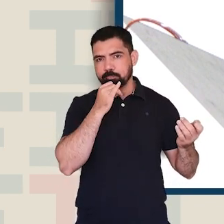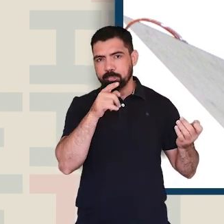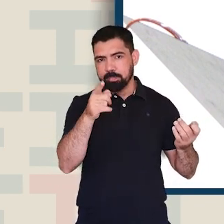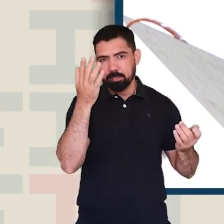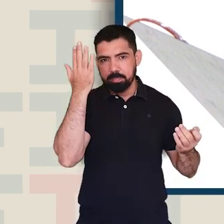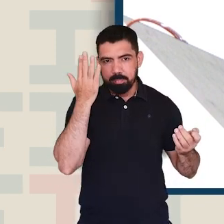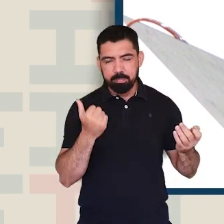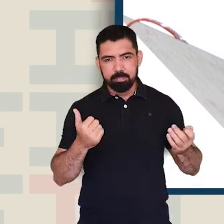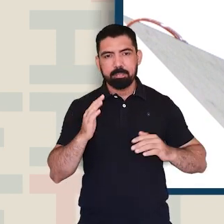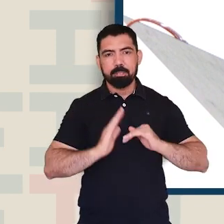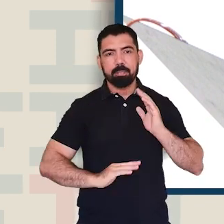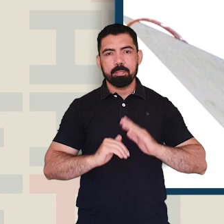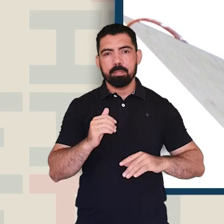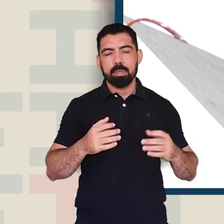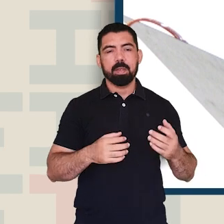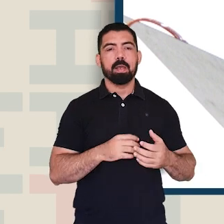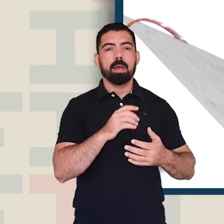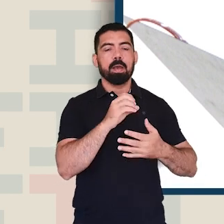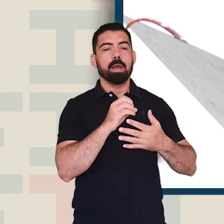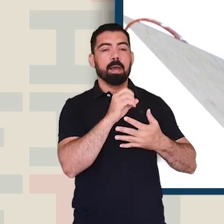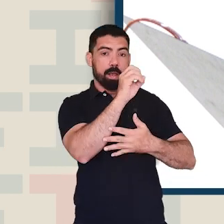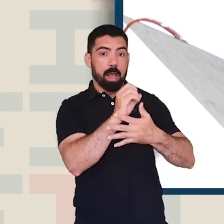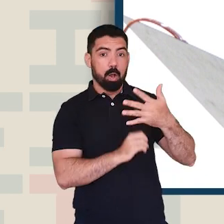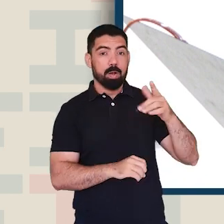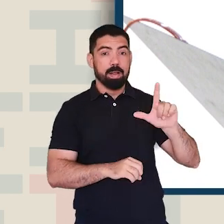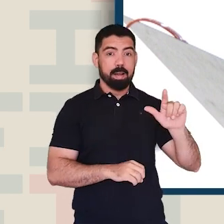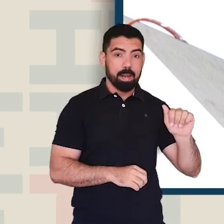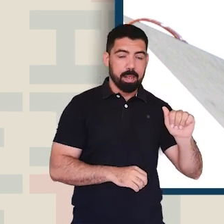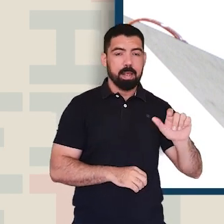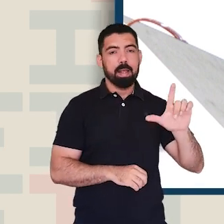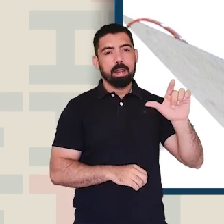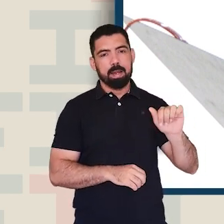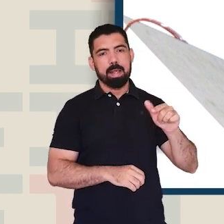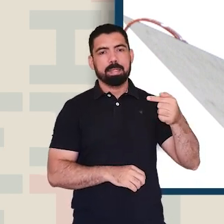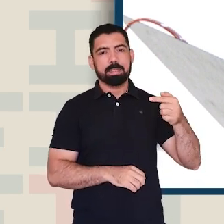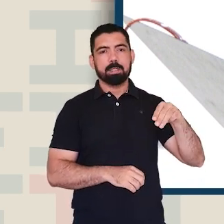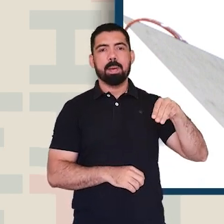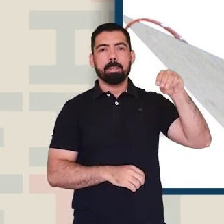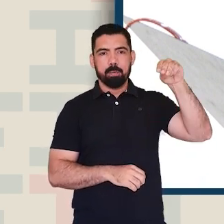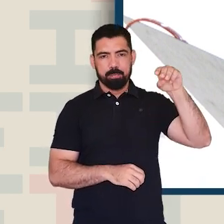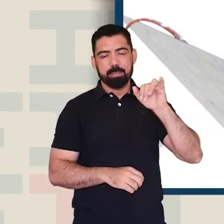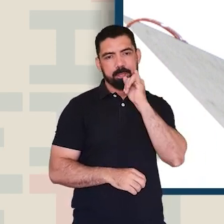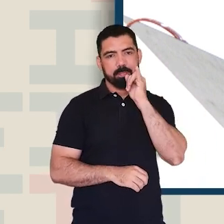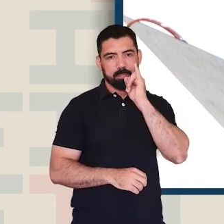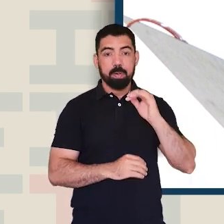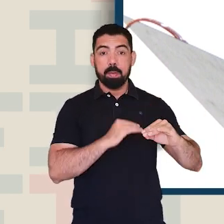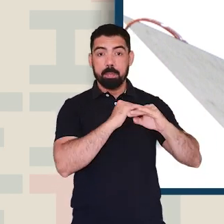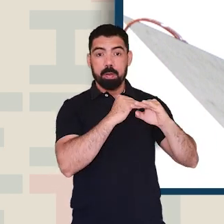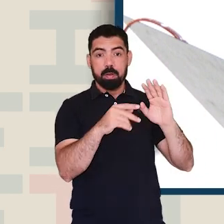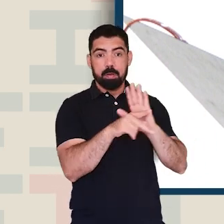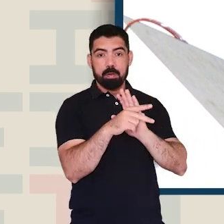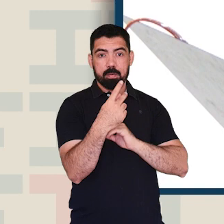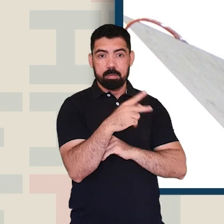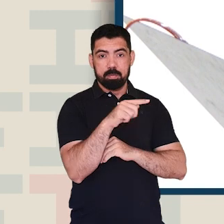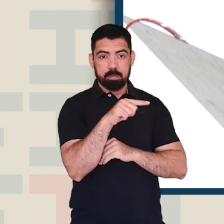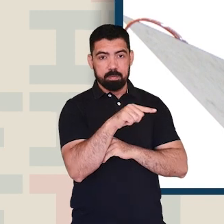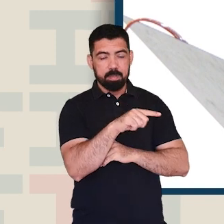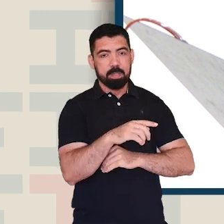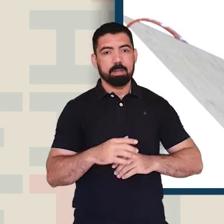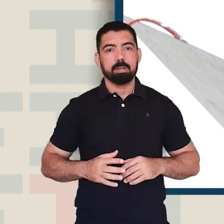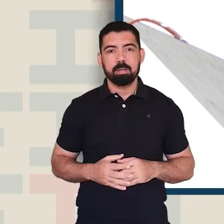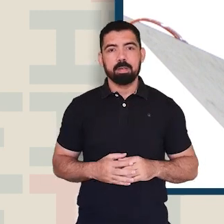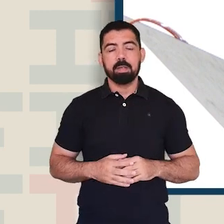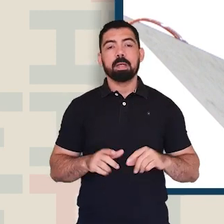digamos um acorde de Lá, ou Lá com sétima maior, no padrão dele,